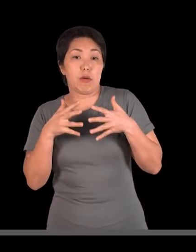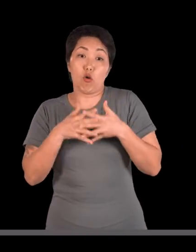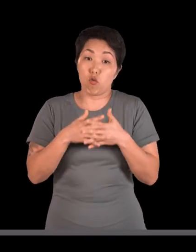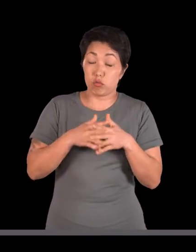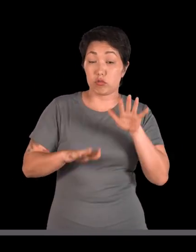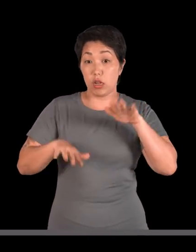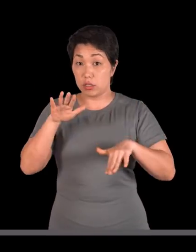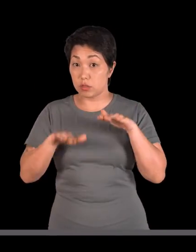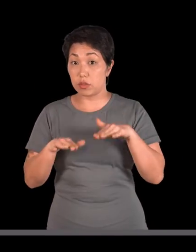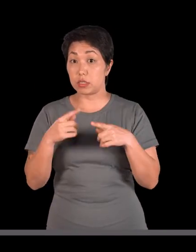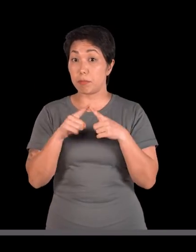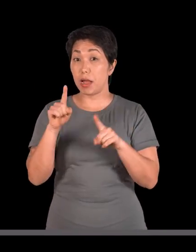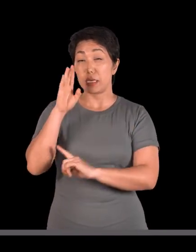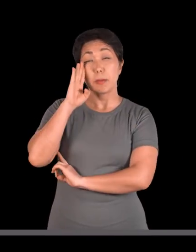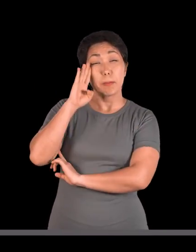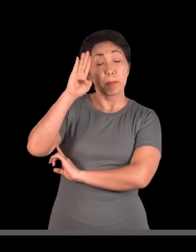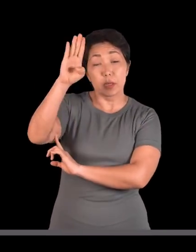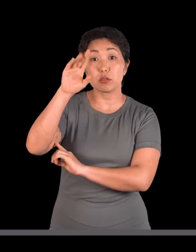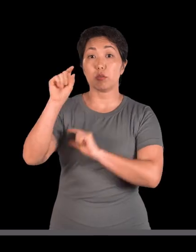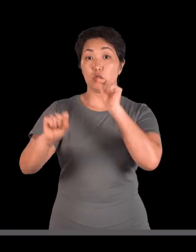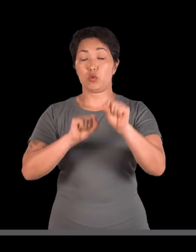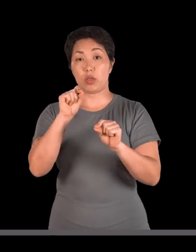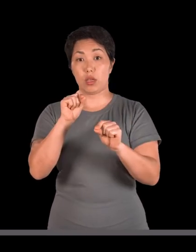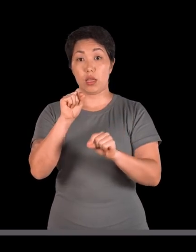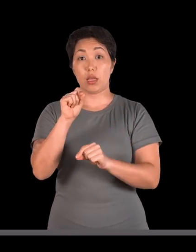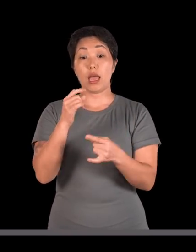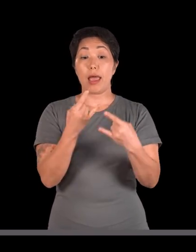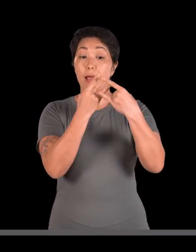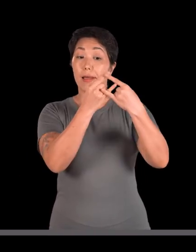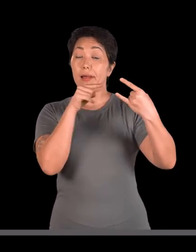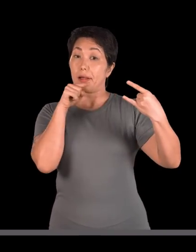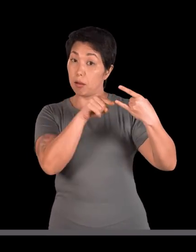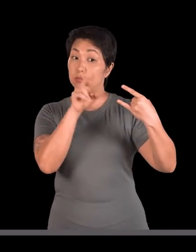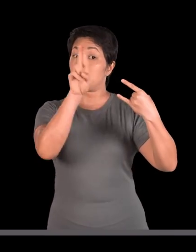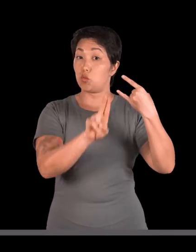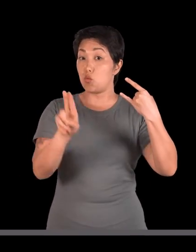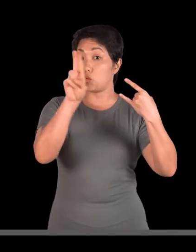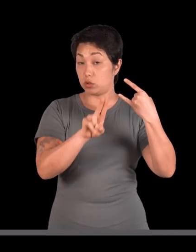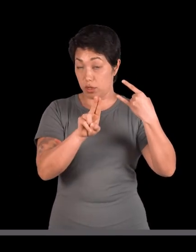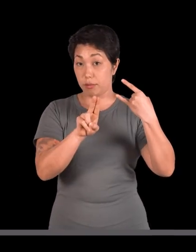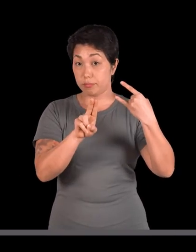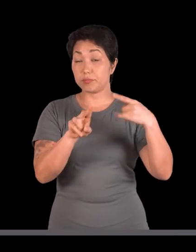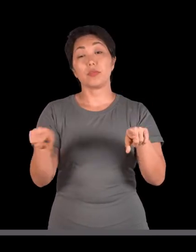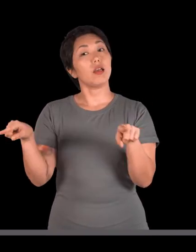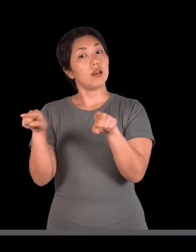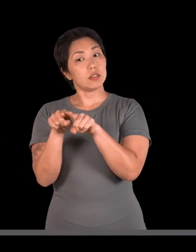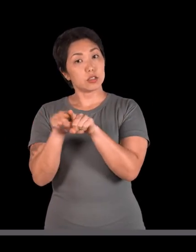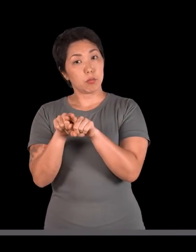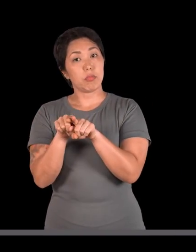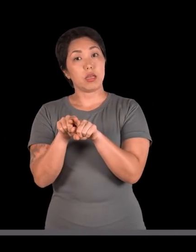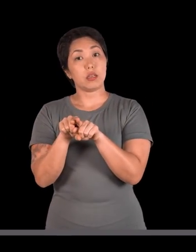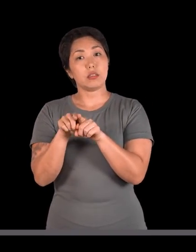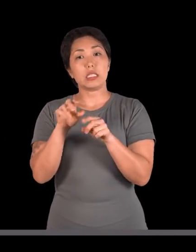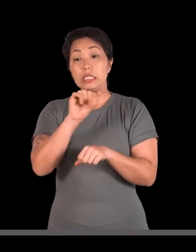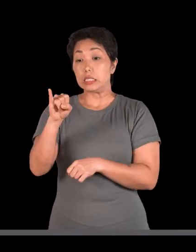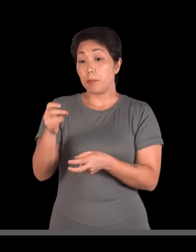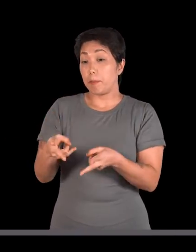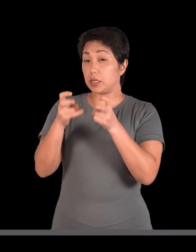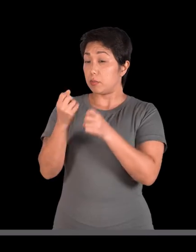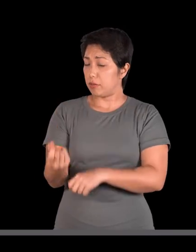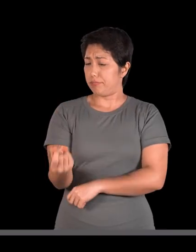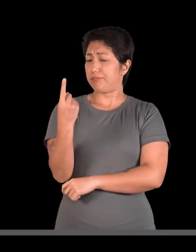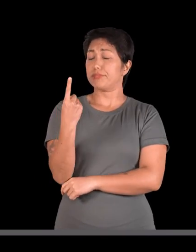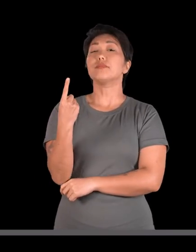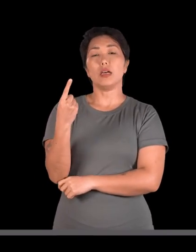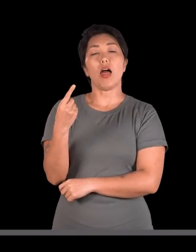outras, mas que o ponto principal é a prevenção no uso do preservativo, no início rápido de tratamento, em caso da infecção,